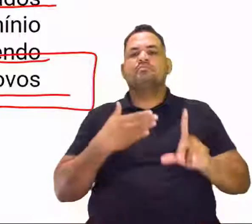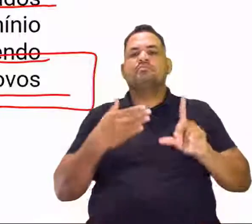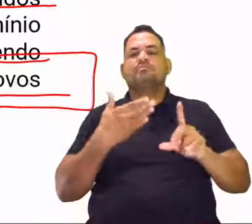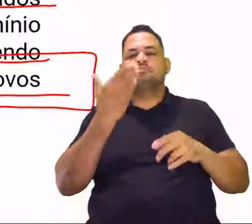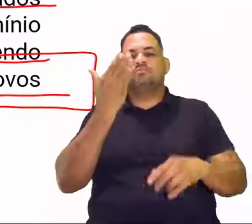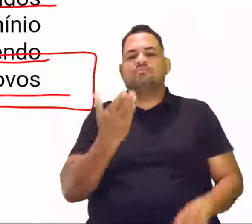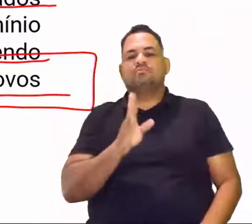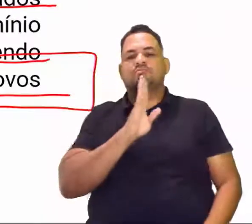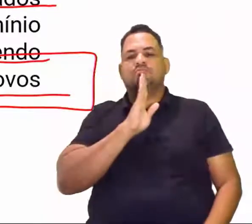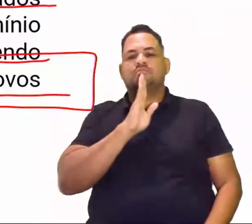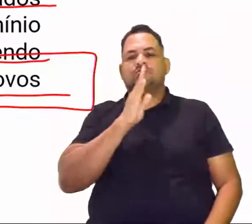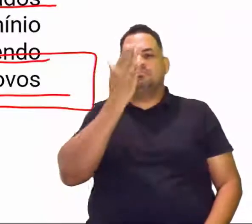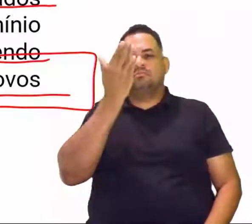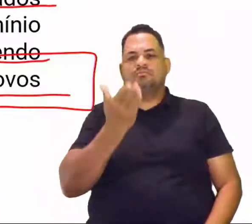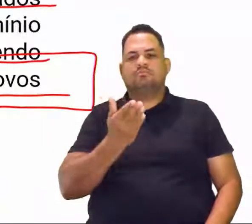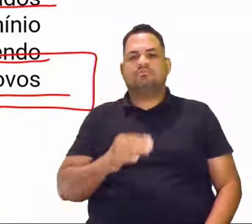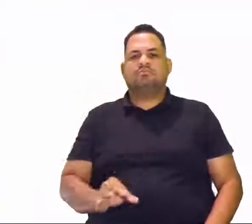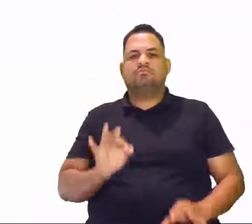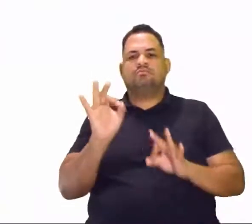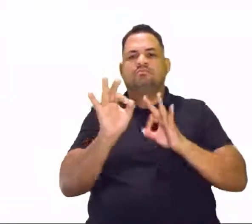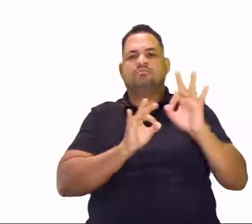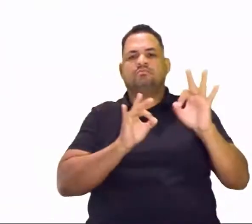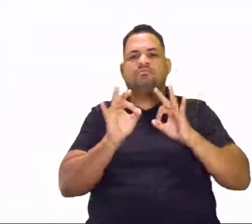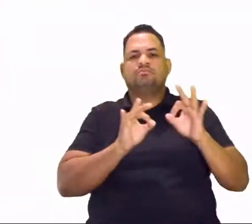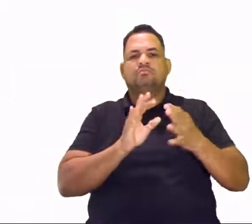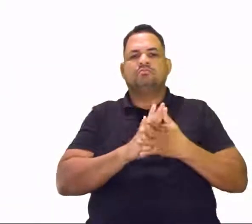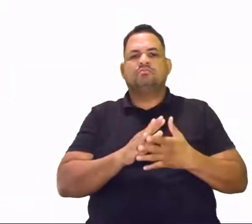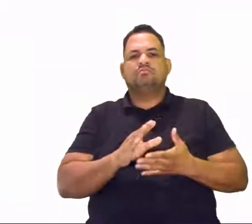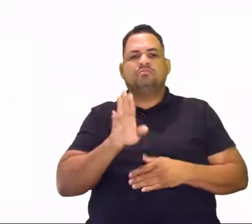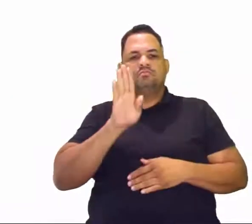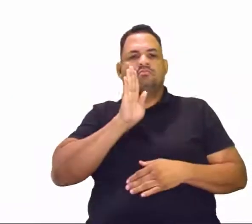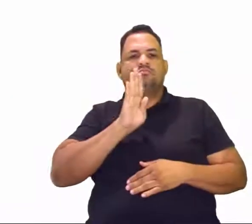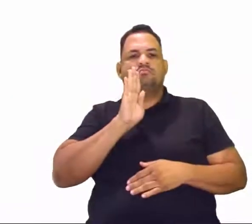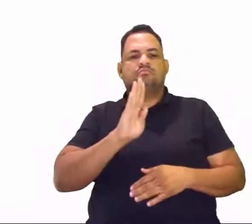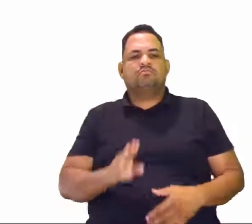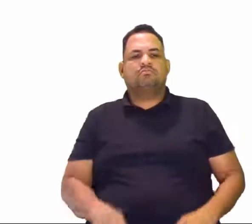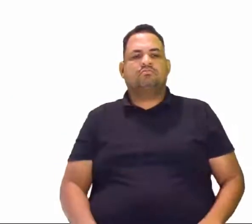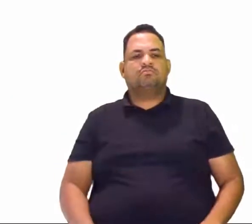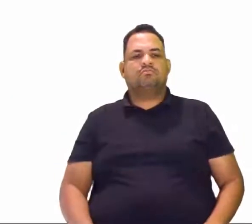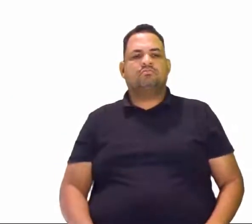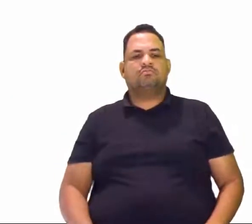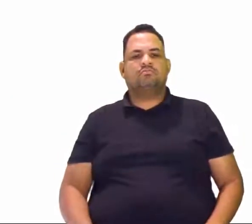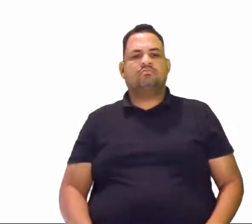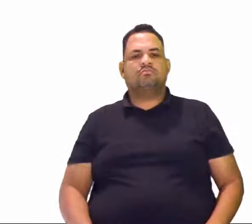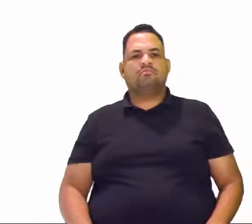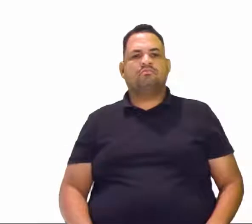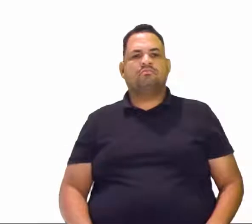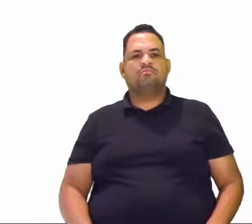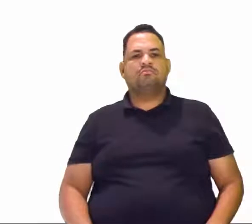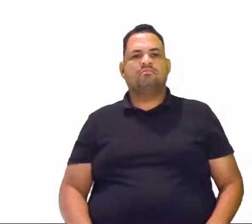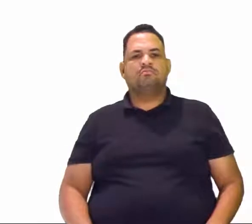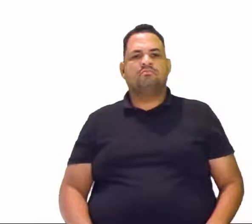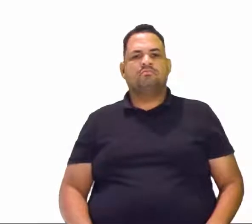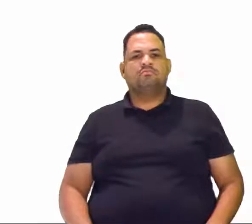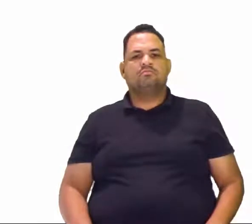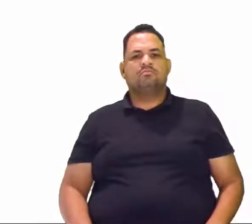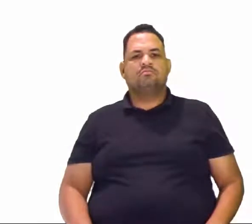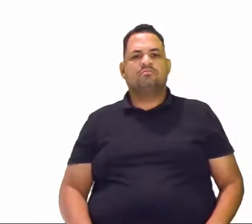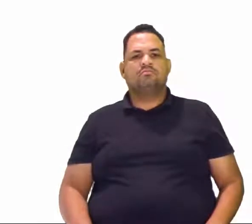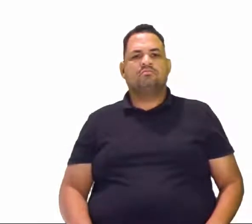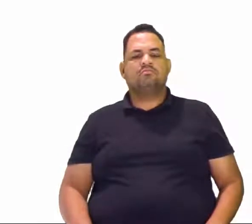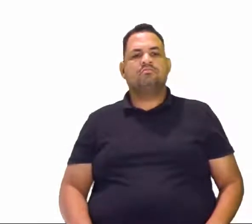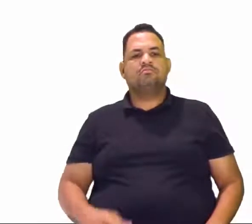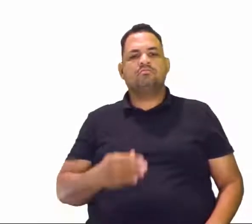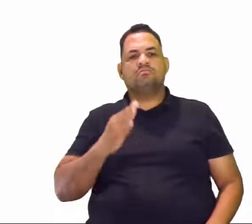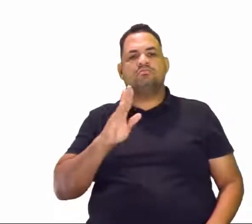quadro que a gente conhecer um esquema Zinho muito bacana que é um esse